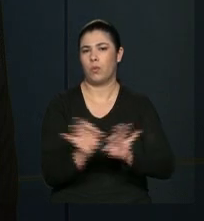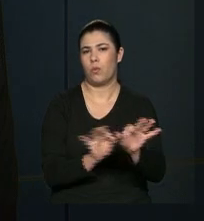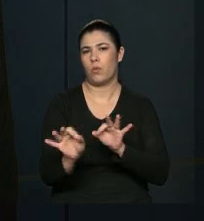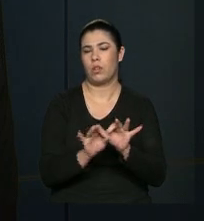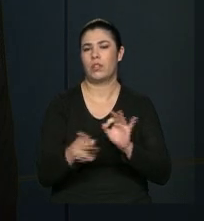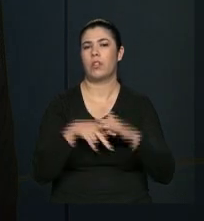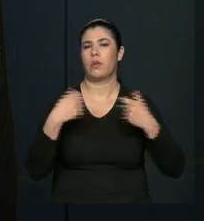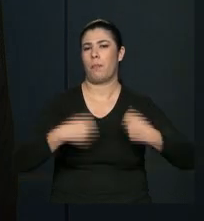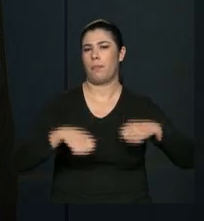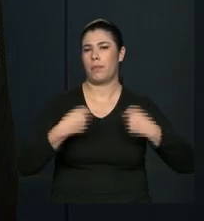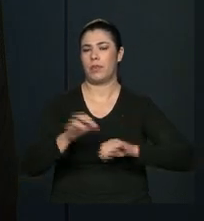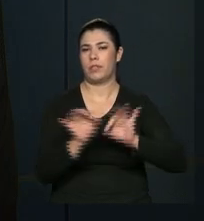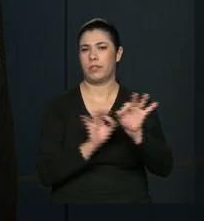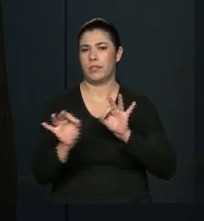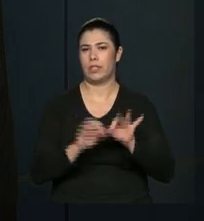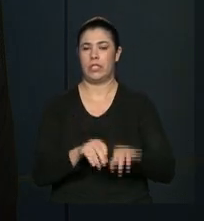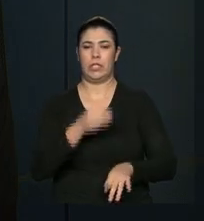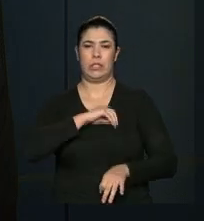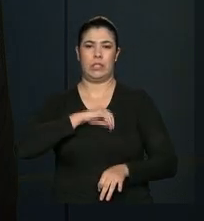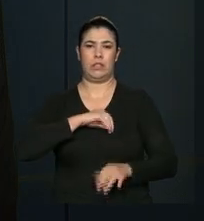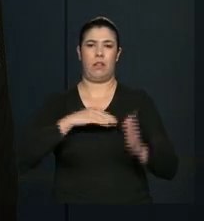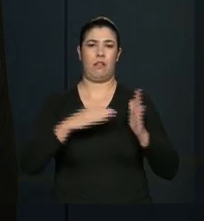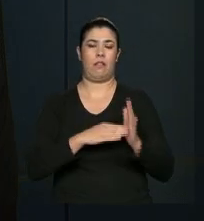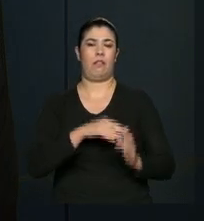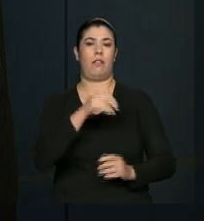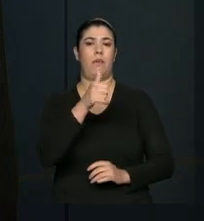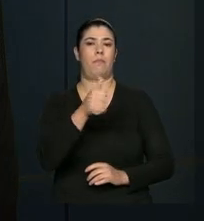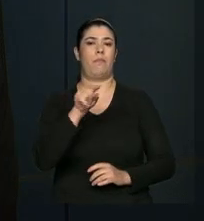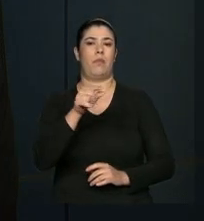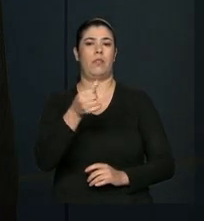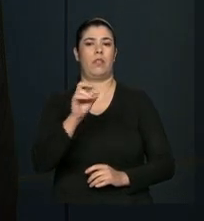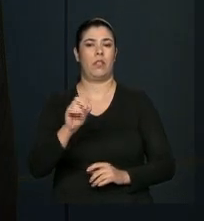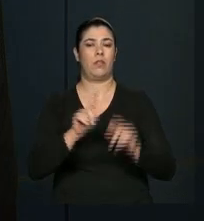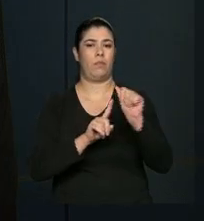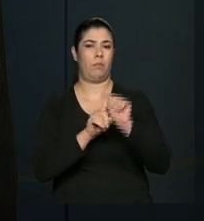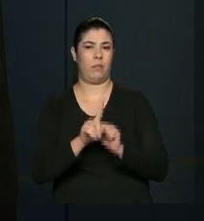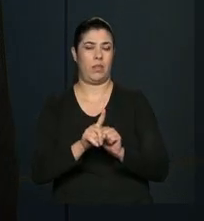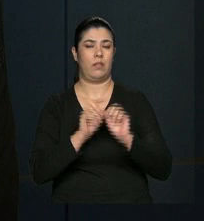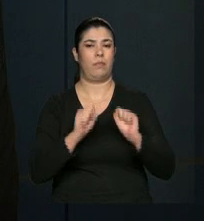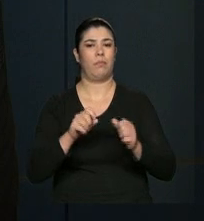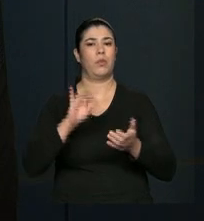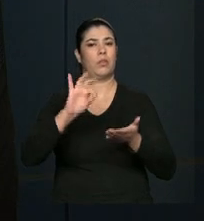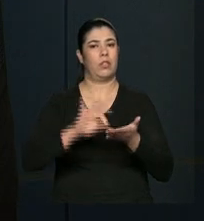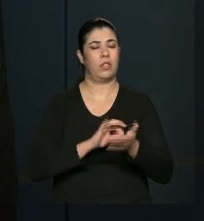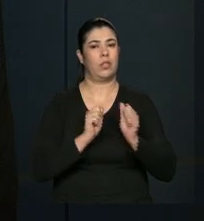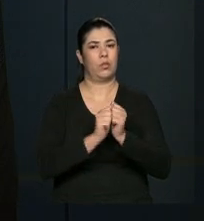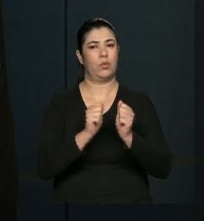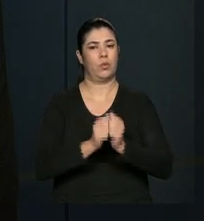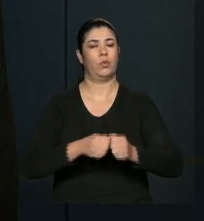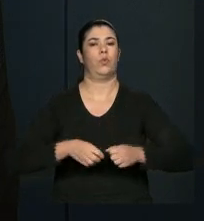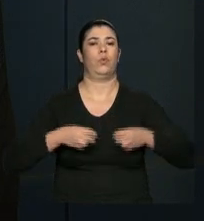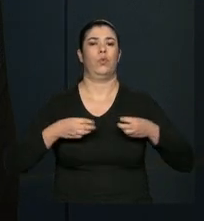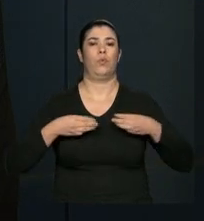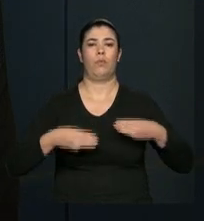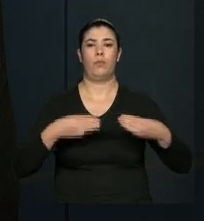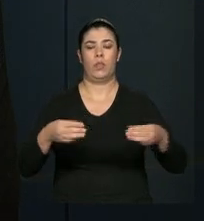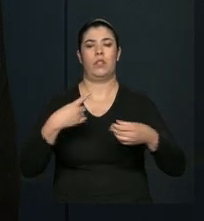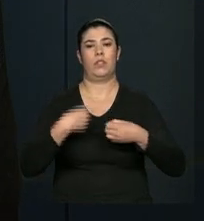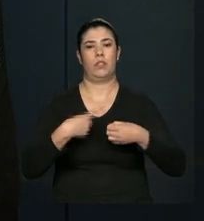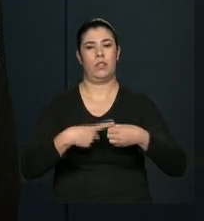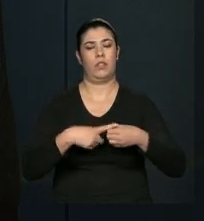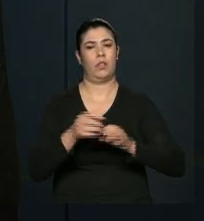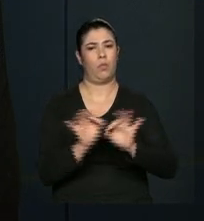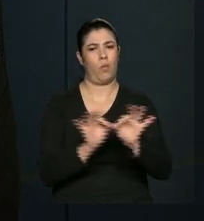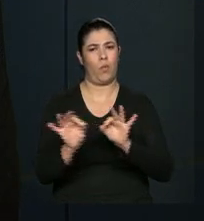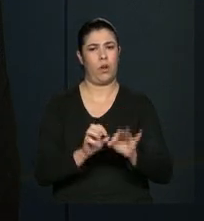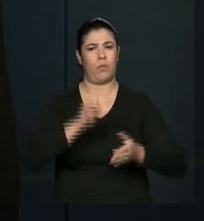essa demanda na renda até R$ 1.600 por mês, podem se habilitar junto ao Ministério das Cidades, dessa forma entregando